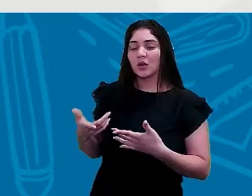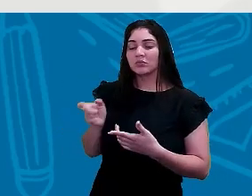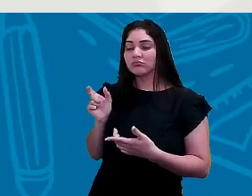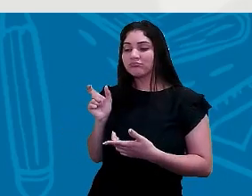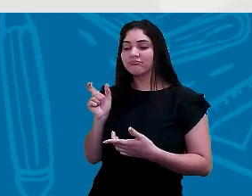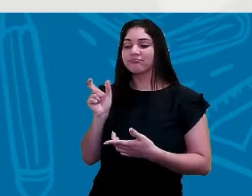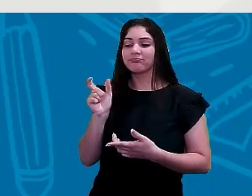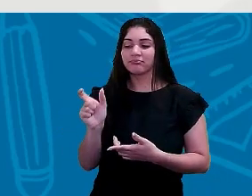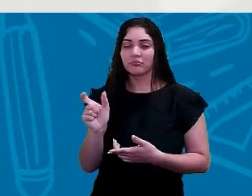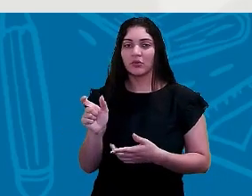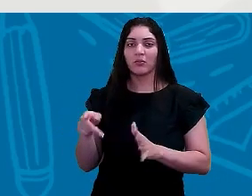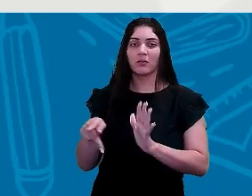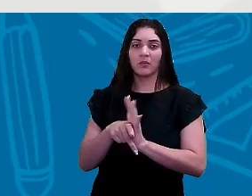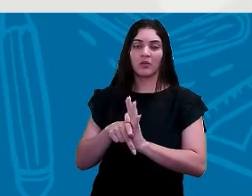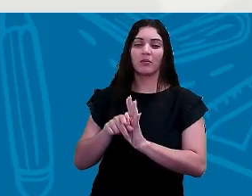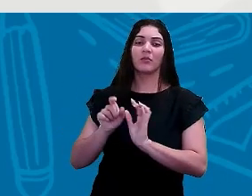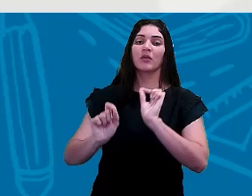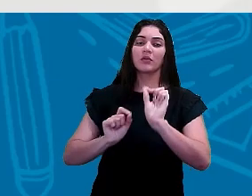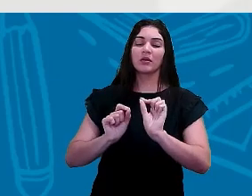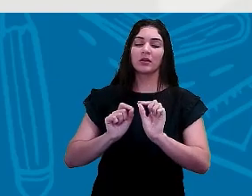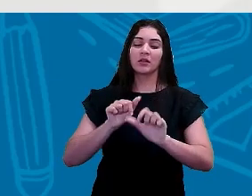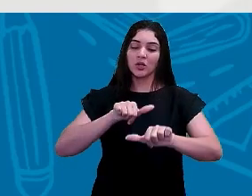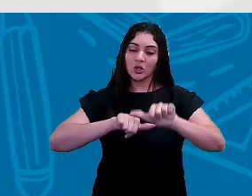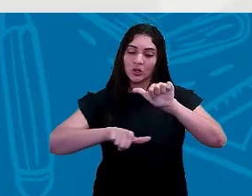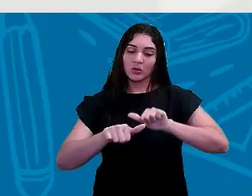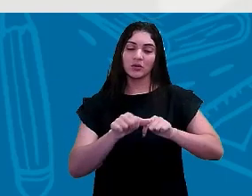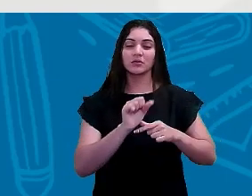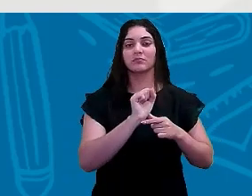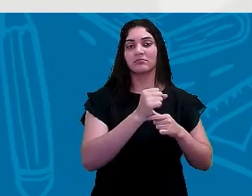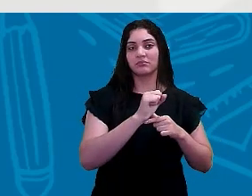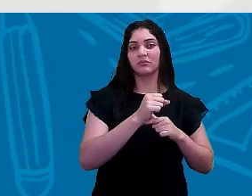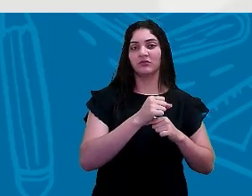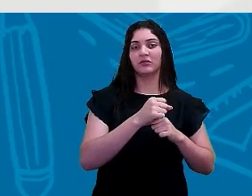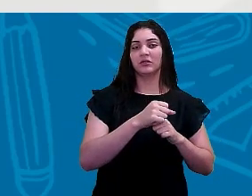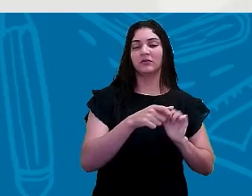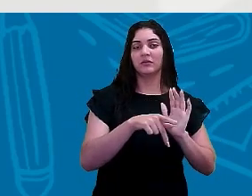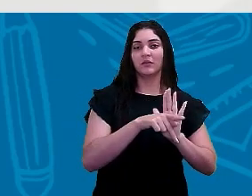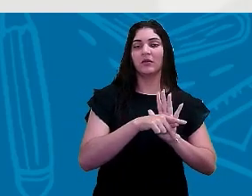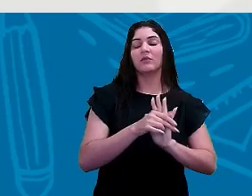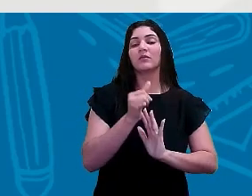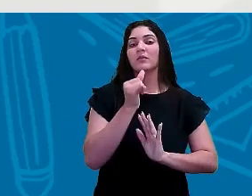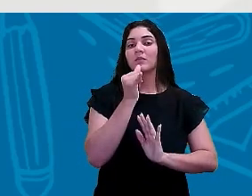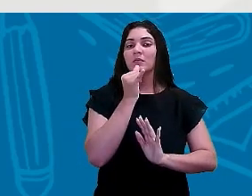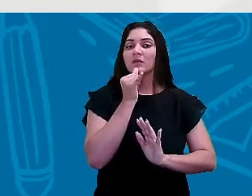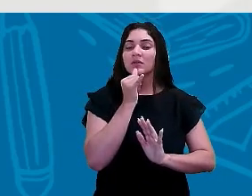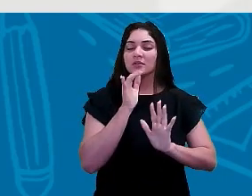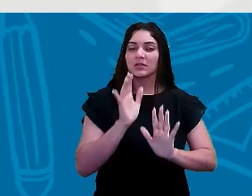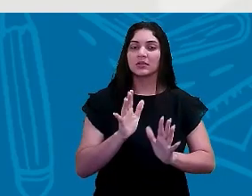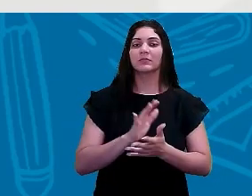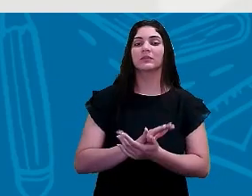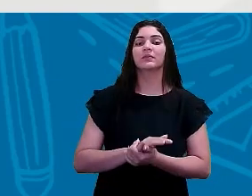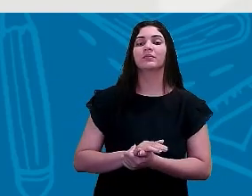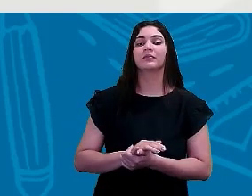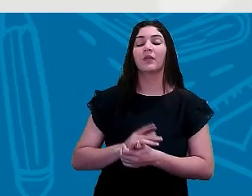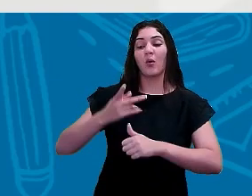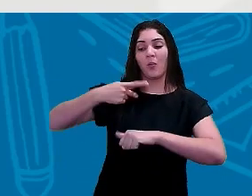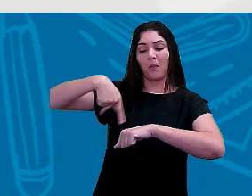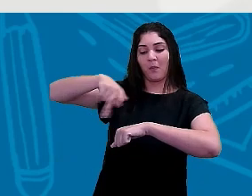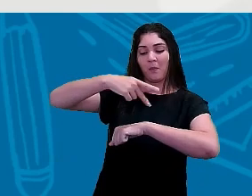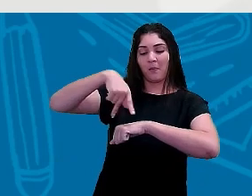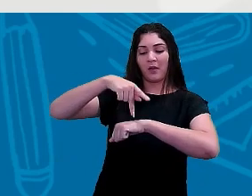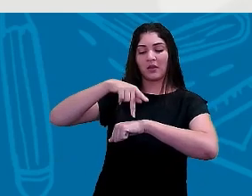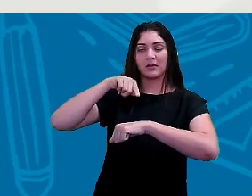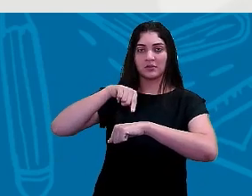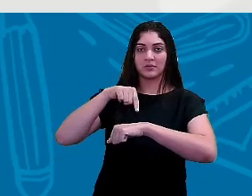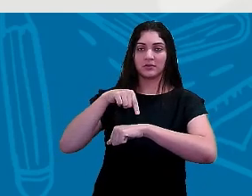isso, ele passa a ser um substantivo próprio. Como, por exemplo, o país. Quando eu